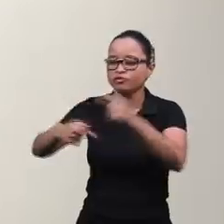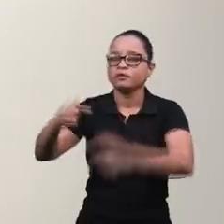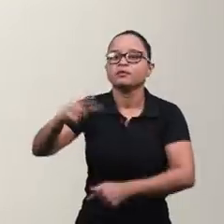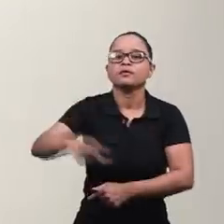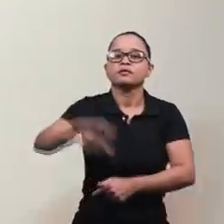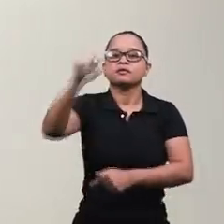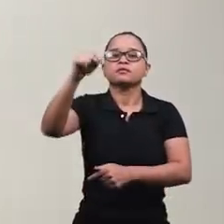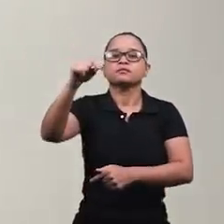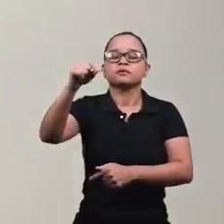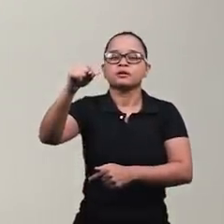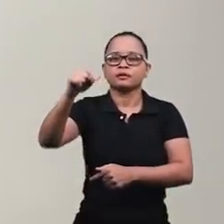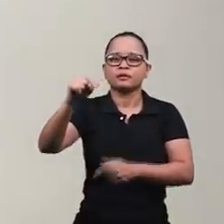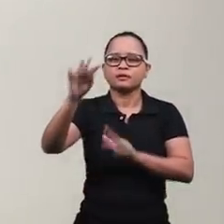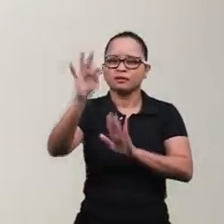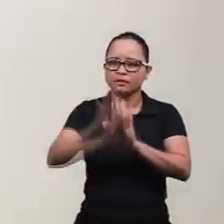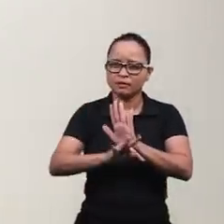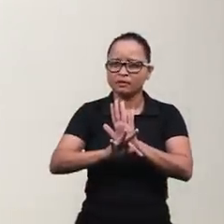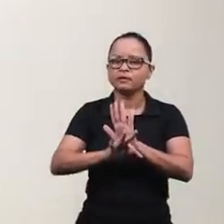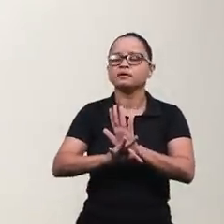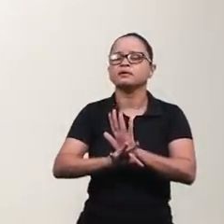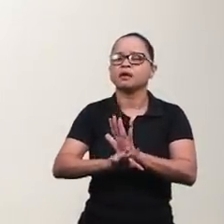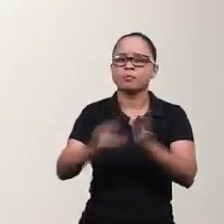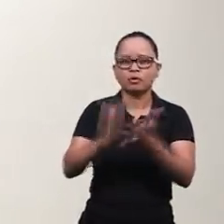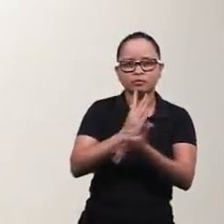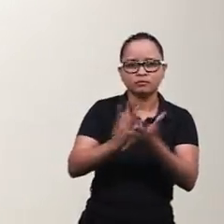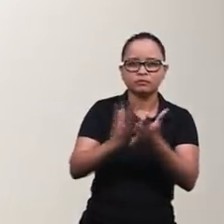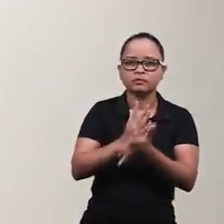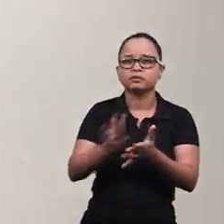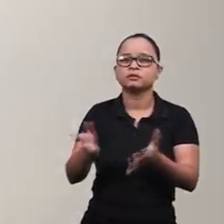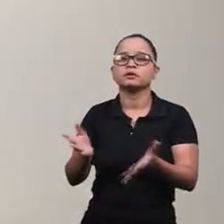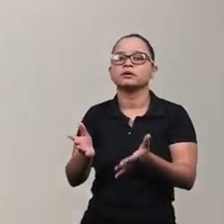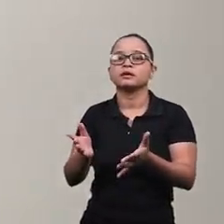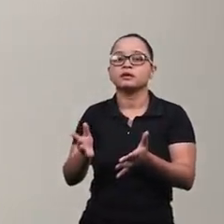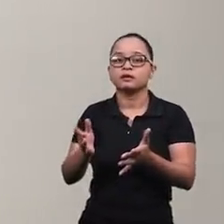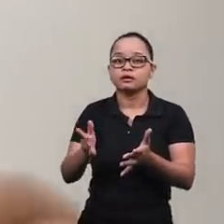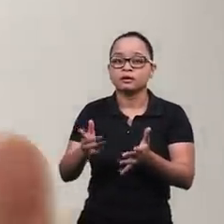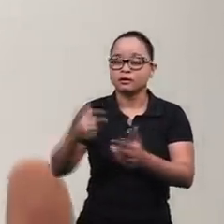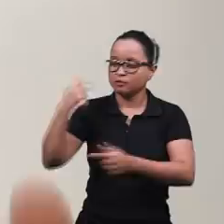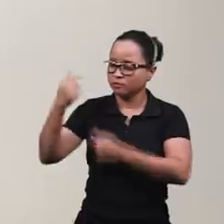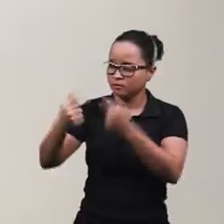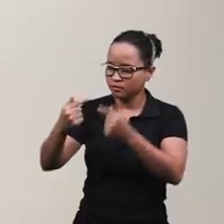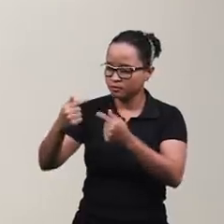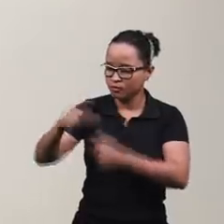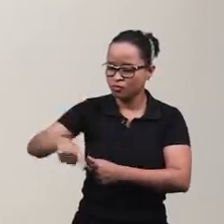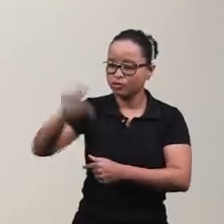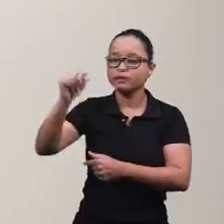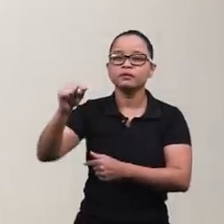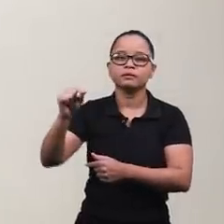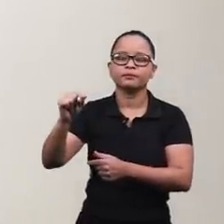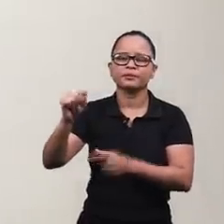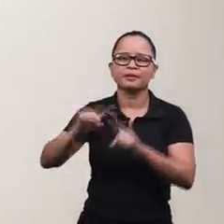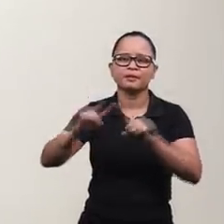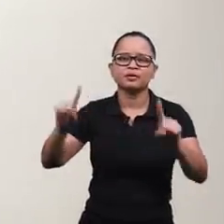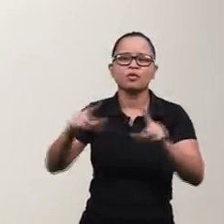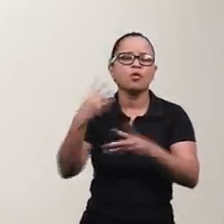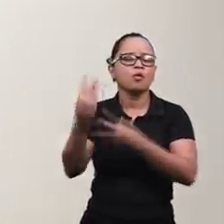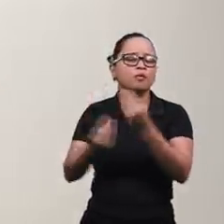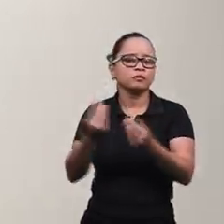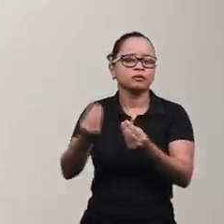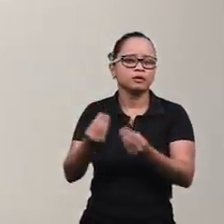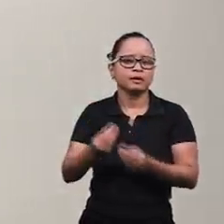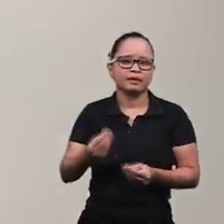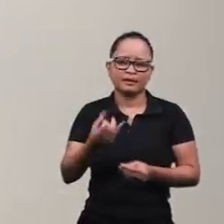sois aqui a geração eleita esse texto foi citado por um dos participantes Geração Eleita mas que Geração Eleita